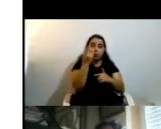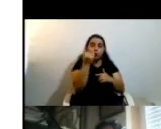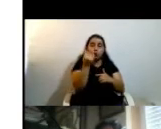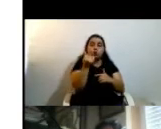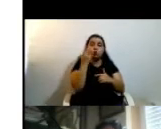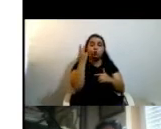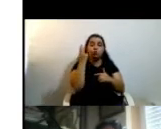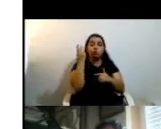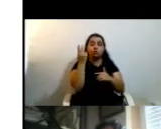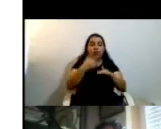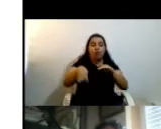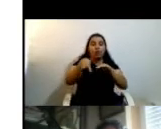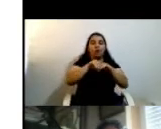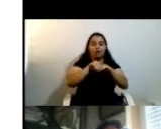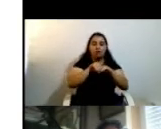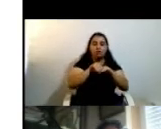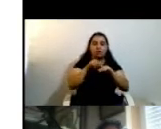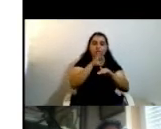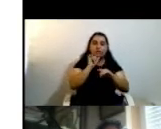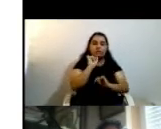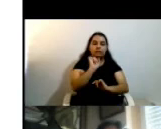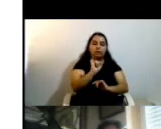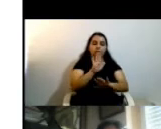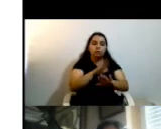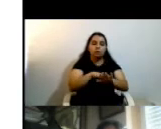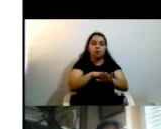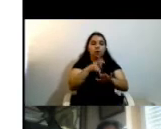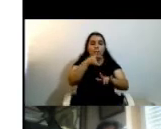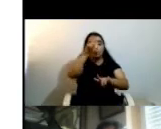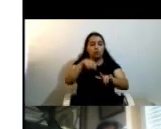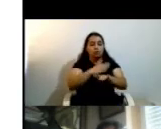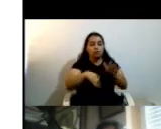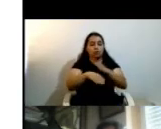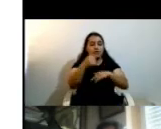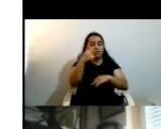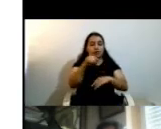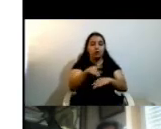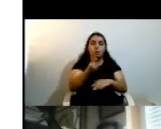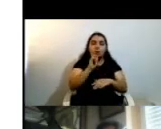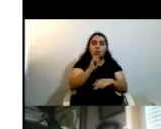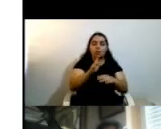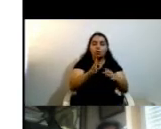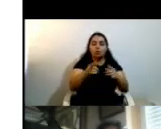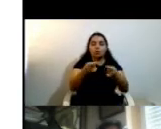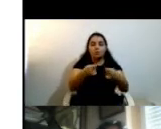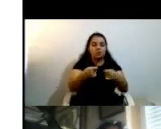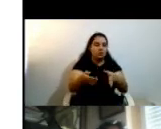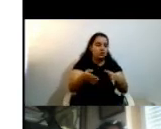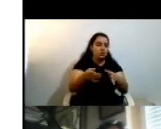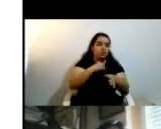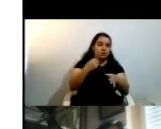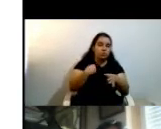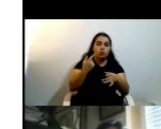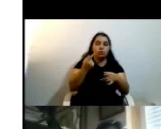destes agregados familiares com pessoas com deficiência, em despesas de saúde e equipamentos que são pouco atenuadas pela